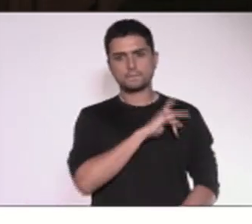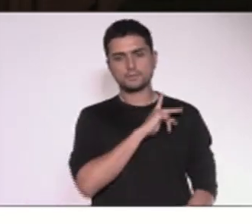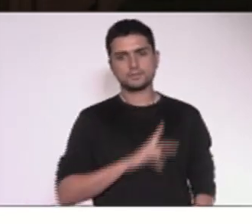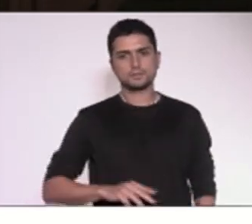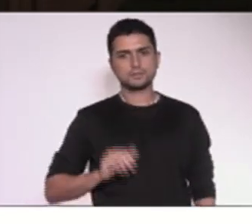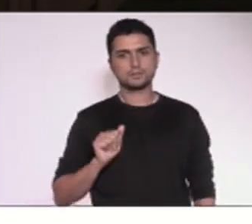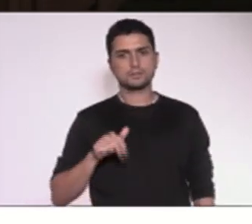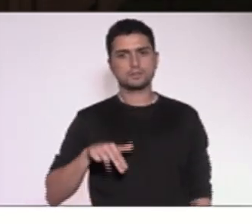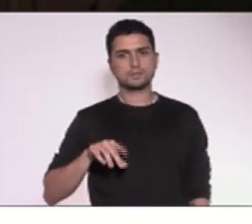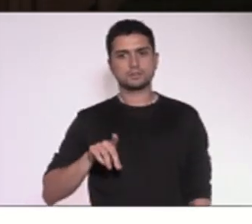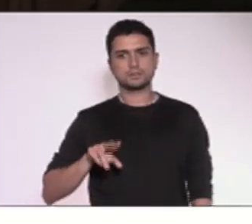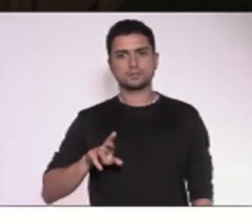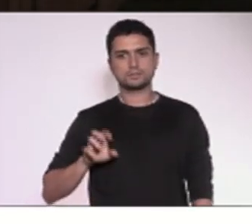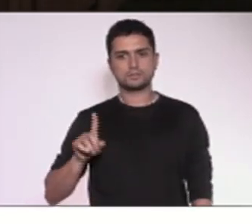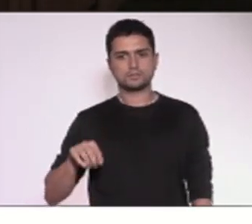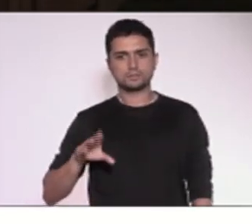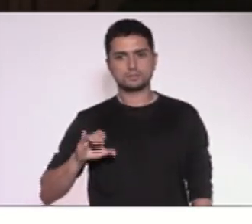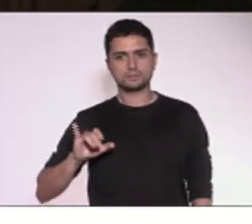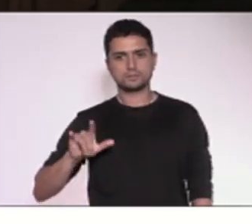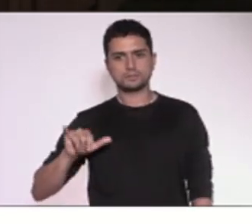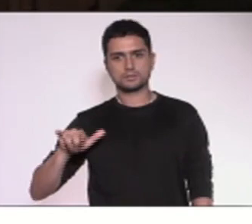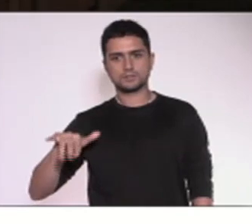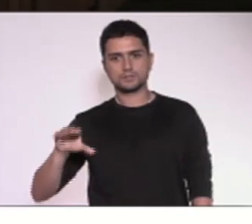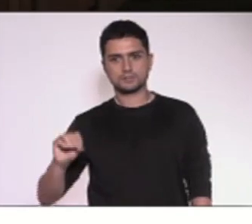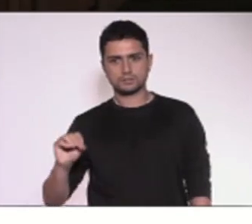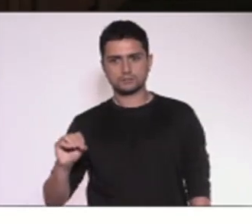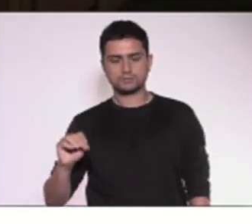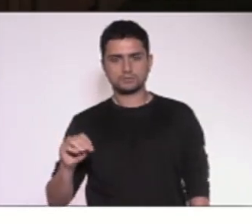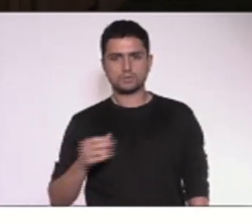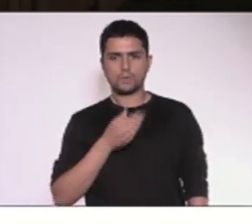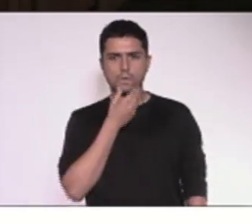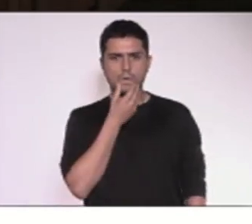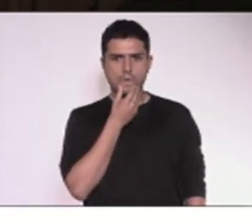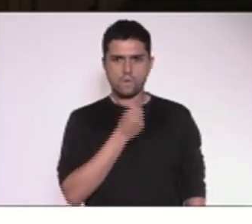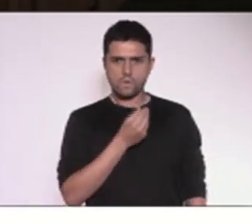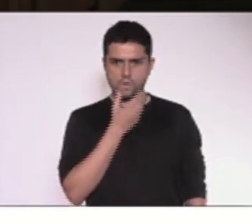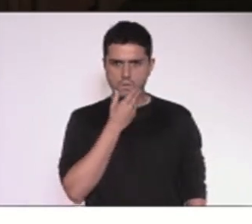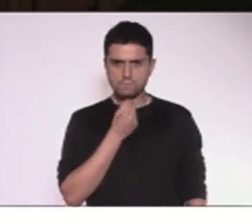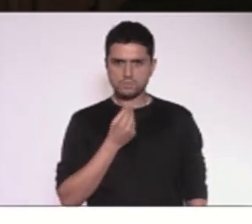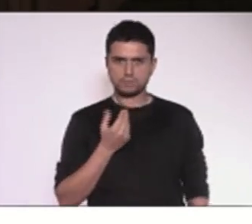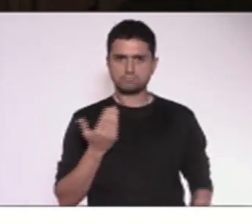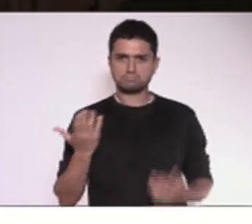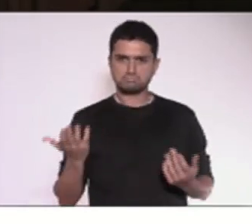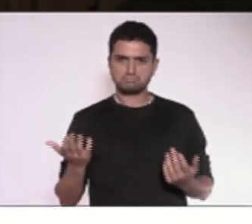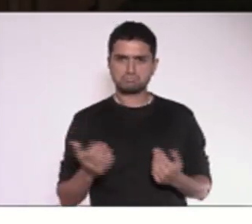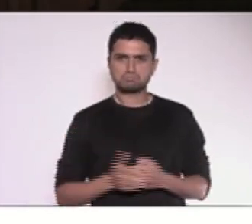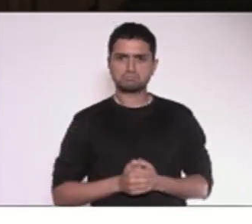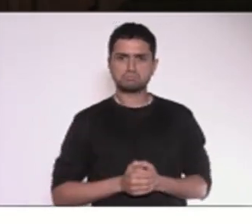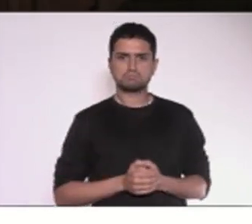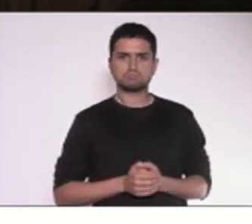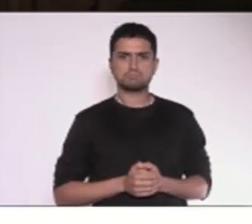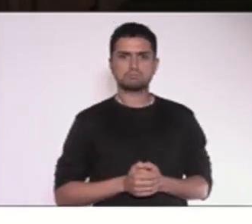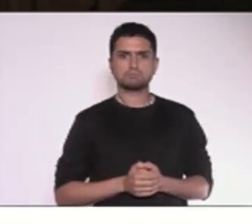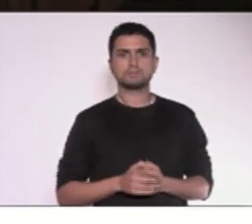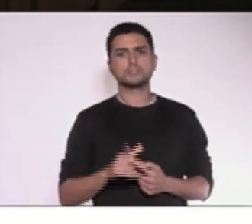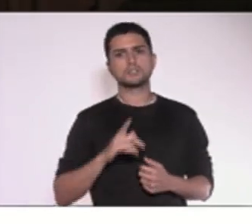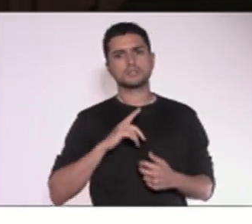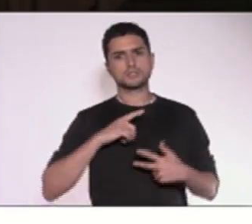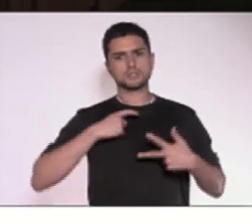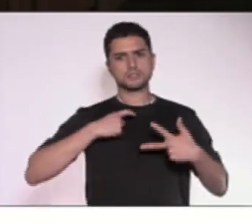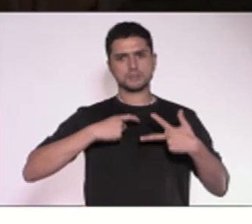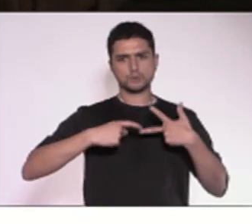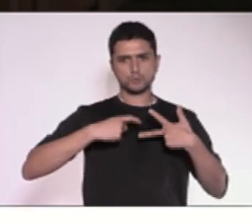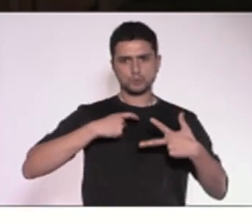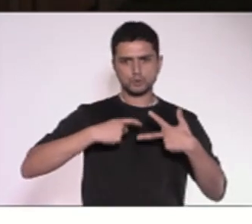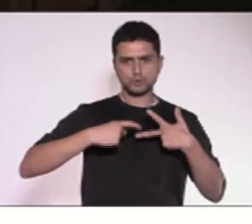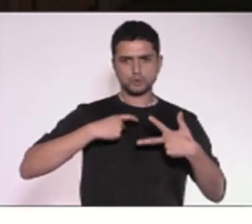Siciliano, tem sido não só um poder harmônico com o poder executivo, com